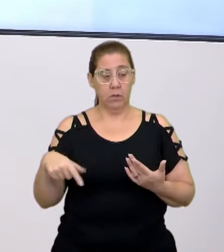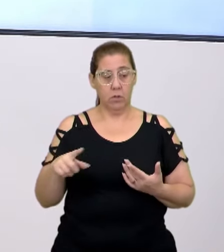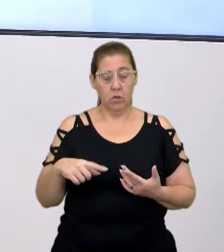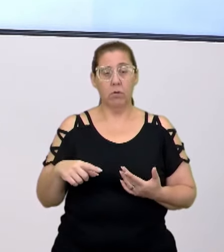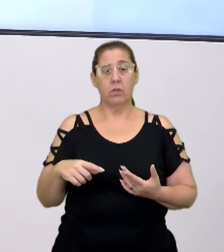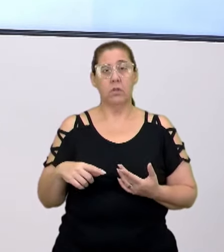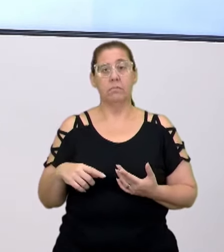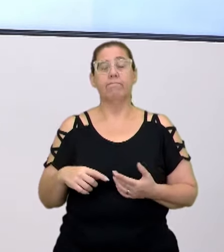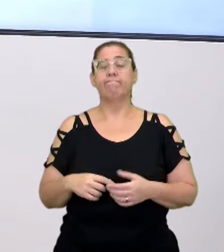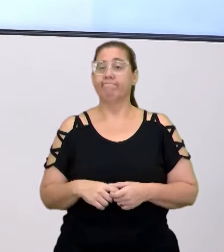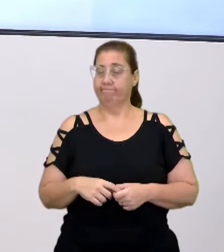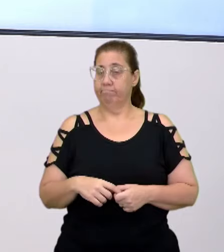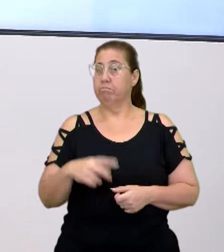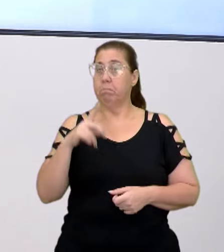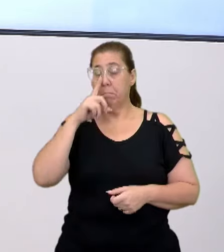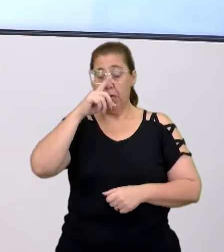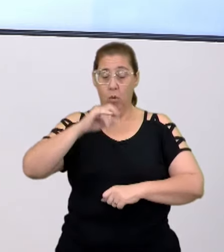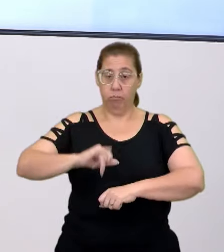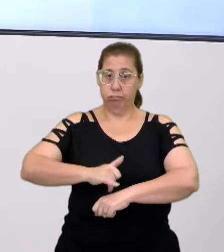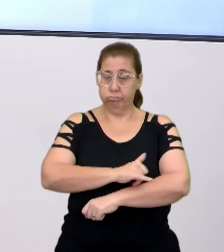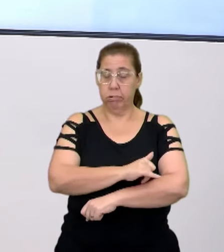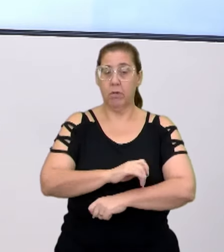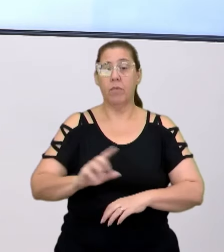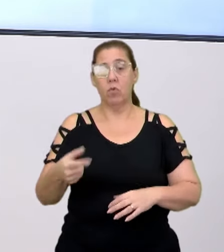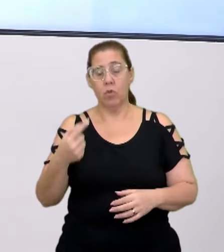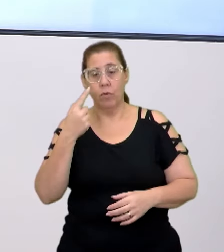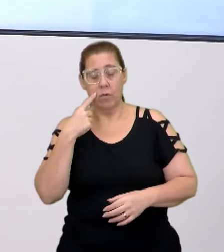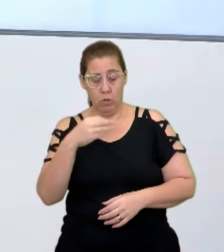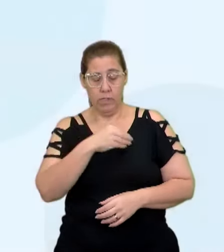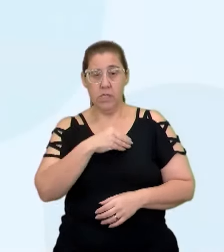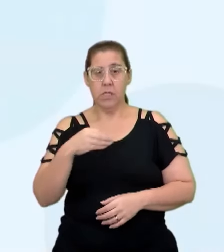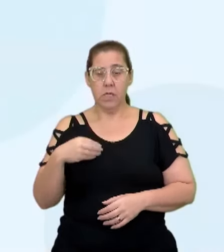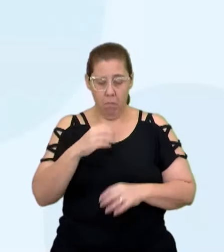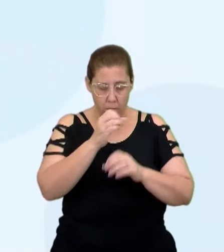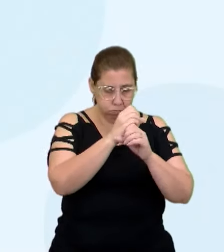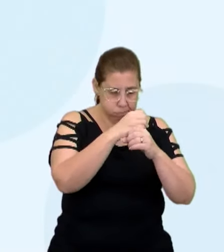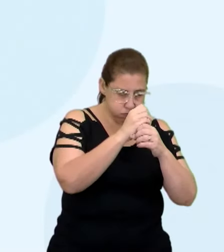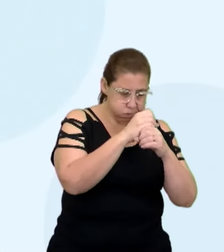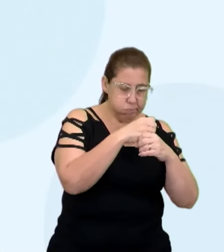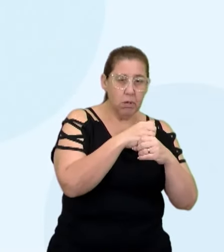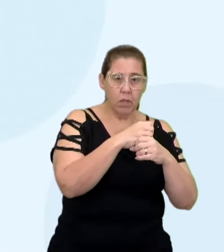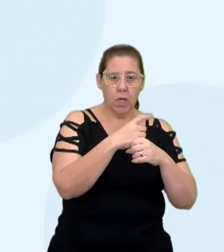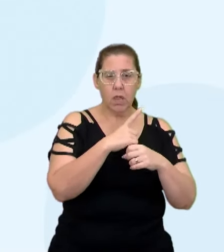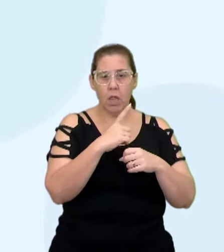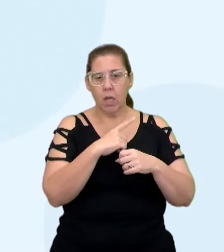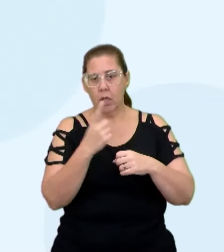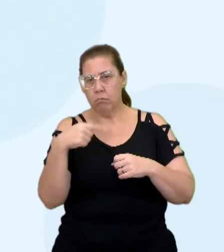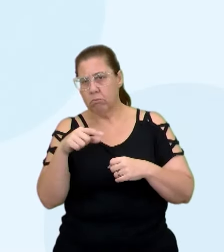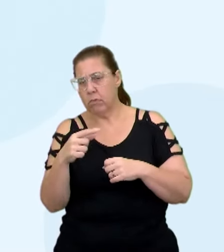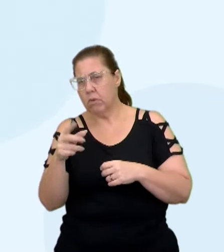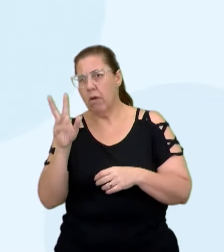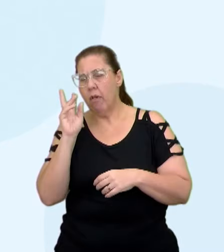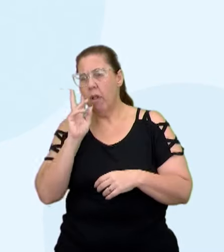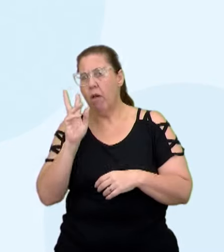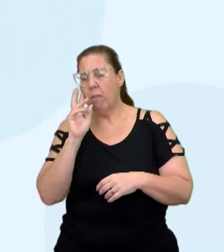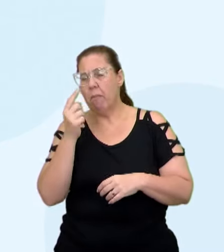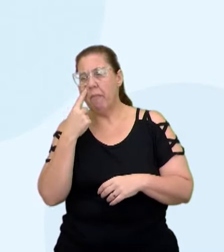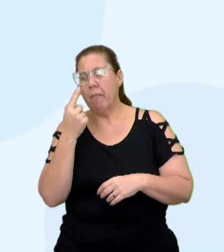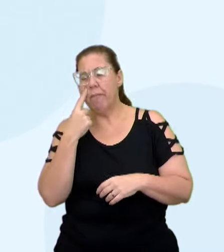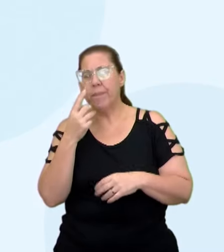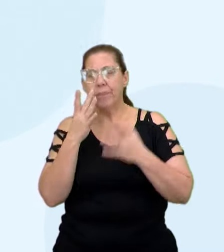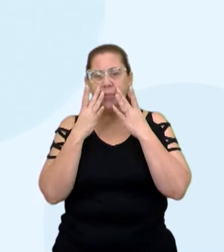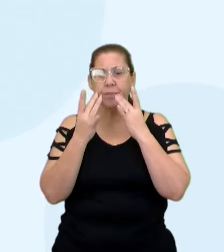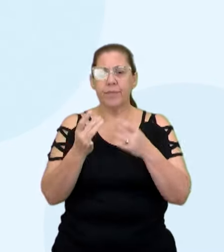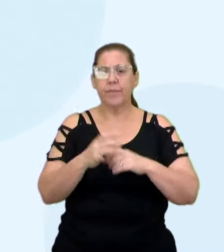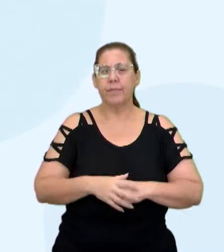aí do sobrepeso. E aí, quando a gente vai para os exames laboratoriais, algo que a gente precisa ressaltar bastante,